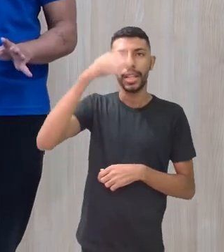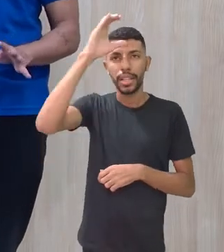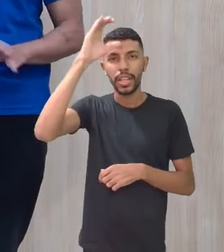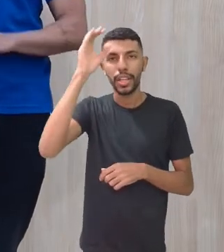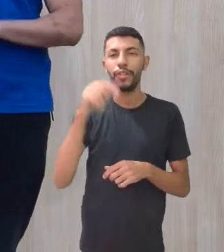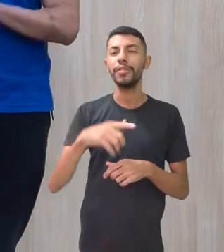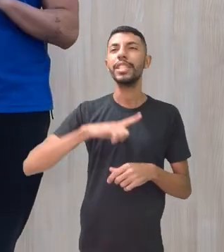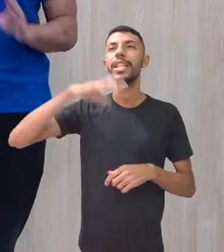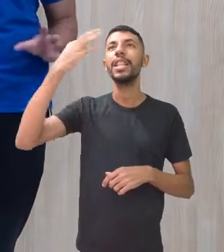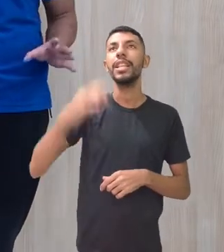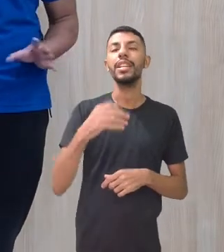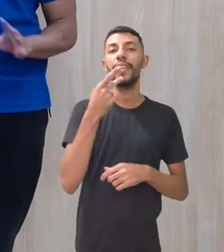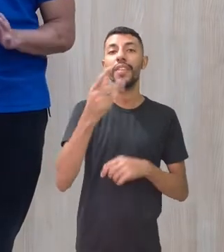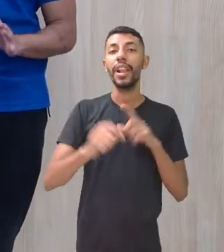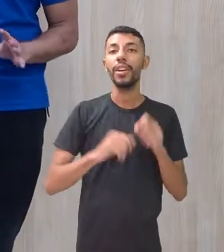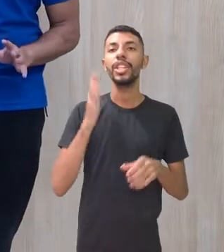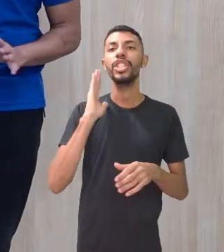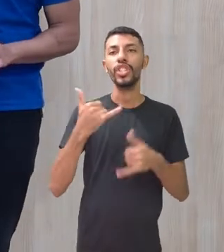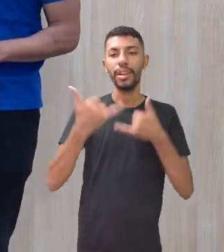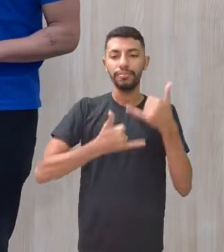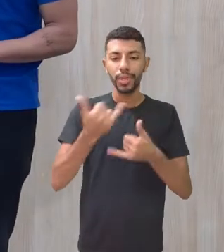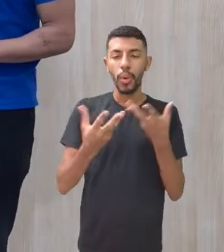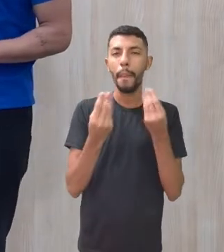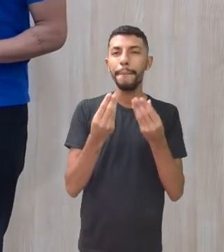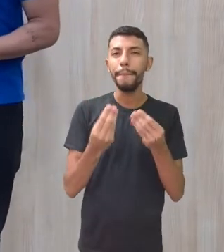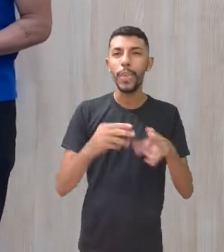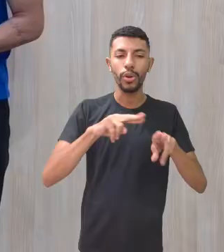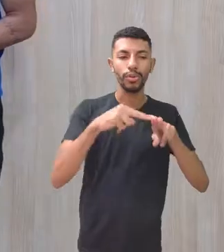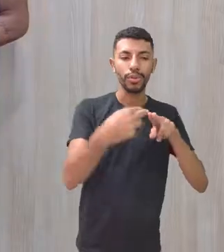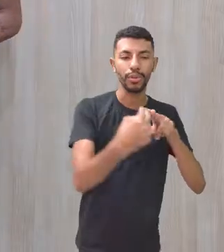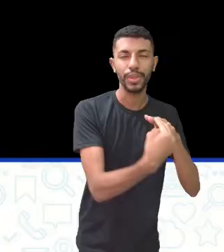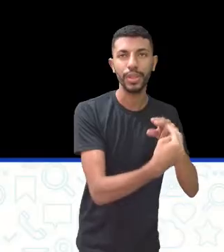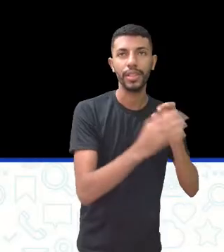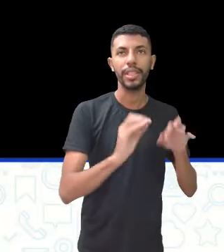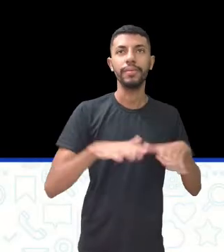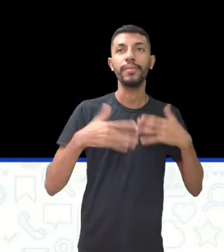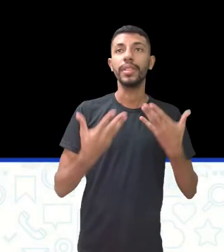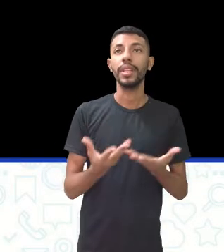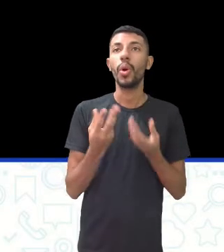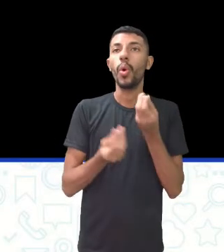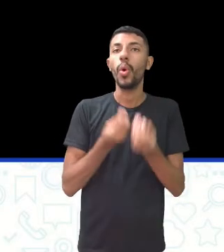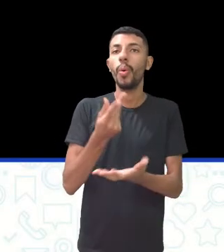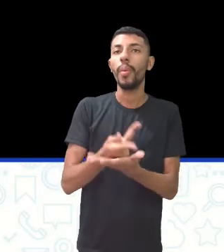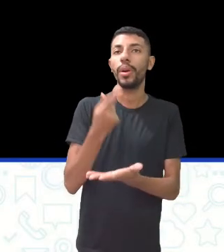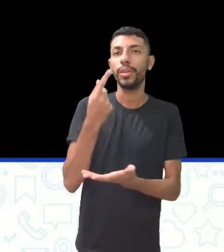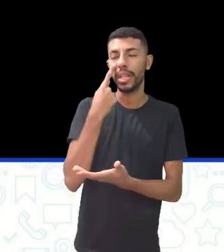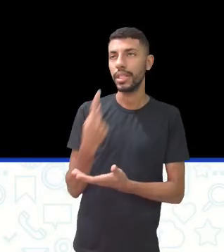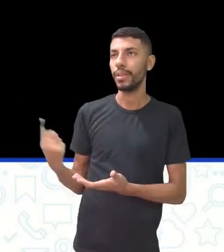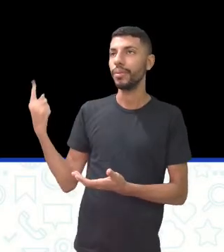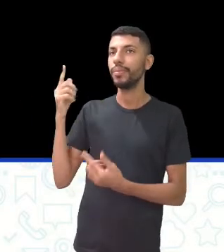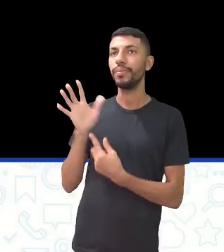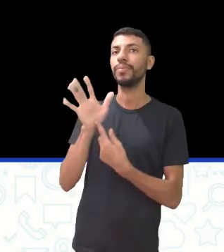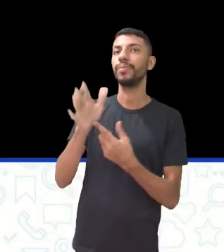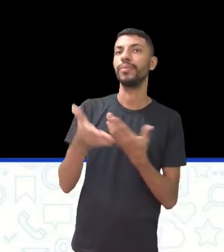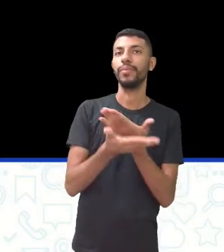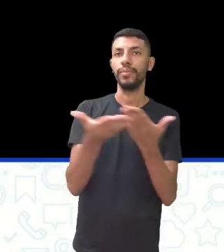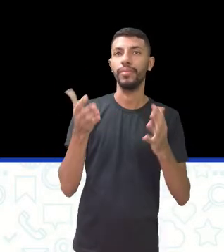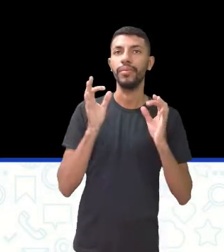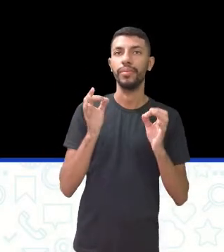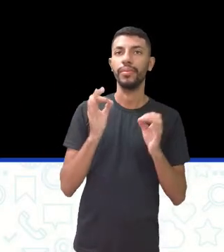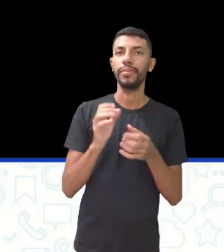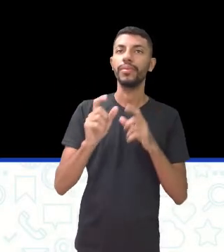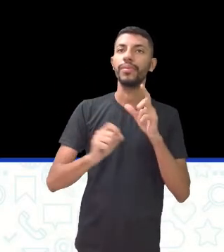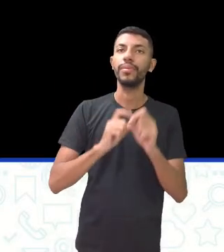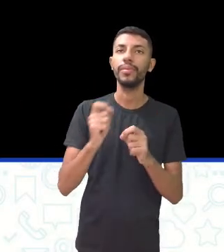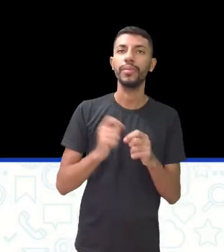dizer aí que já jogaram muito dominó nessa vida, né? Então, ó, como é que acontece? Eu vou trazer aqui para vocês